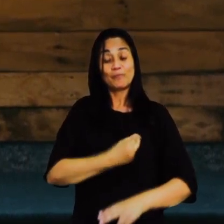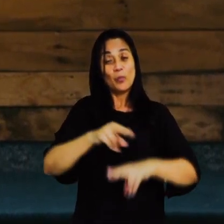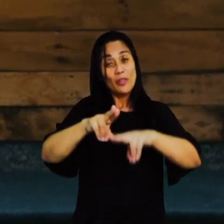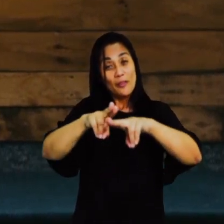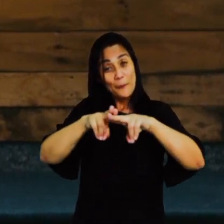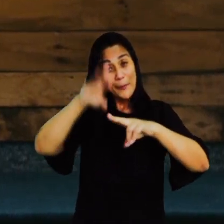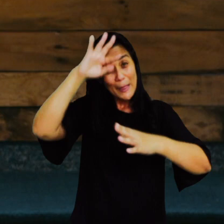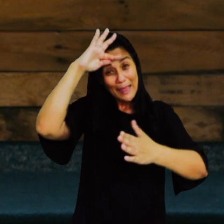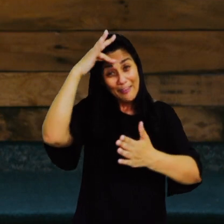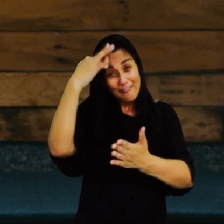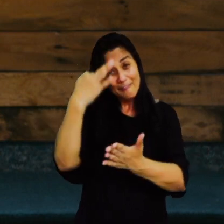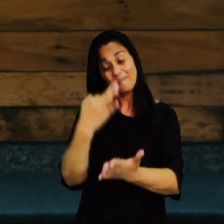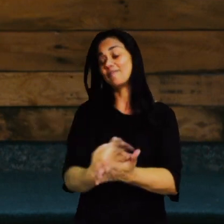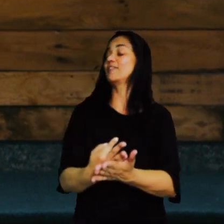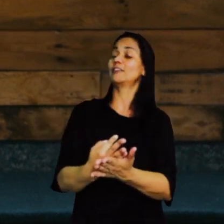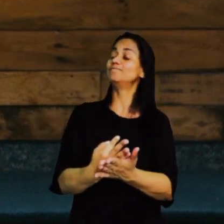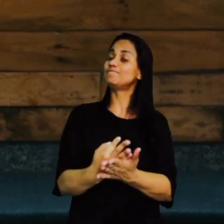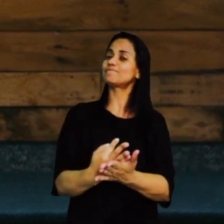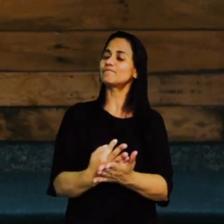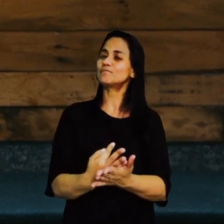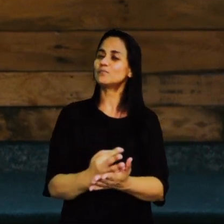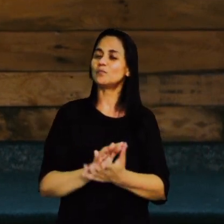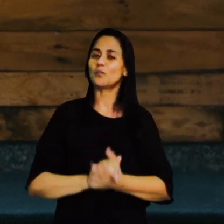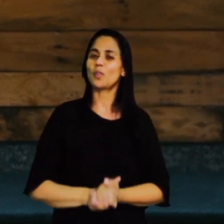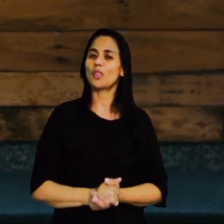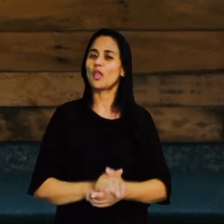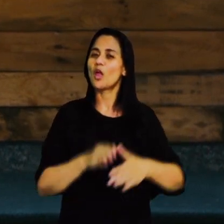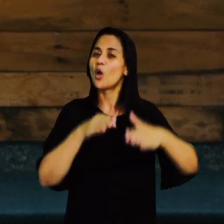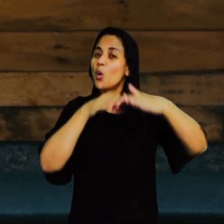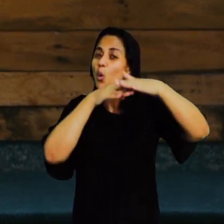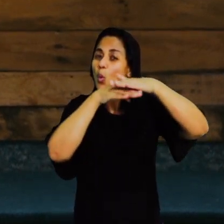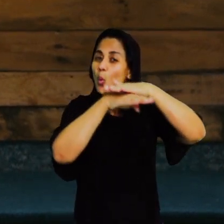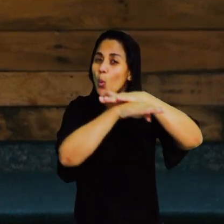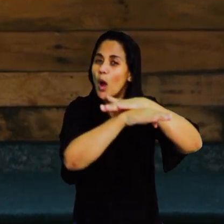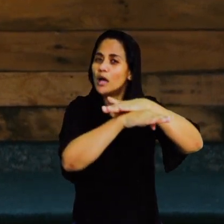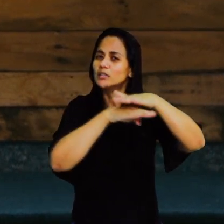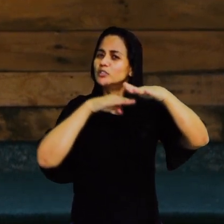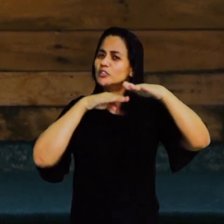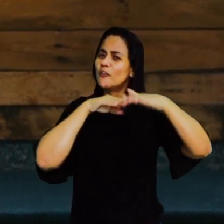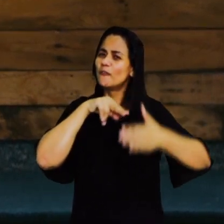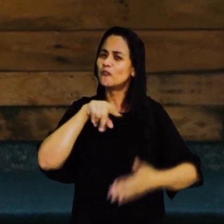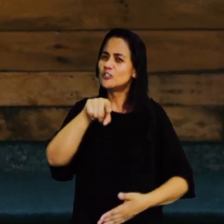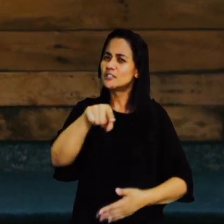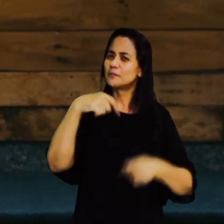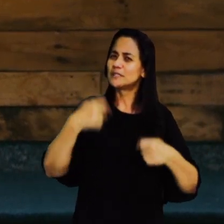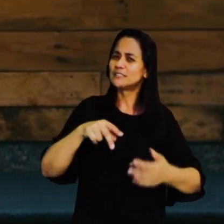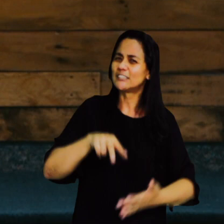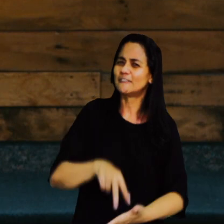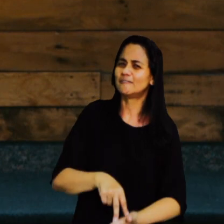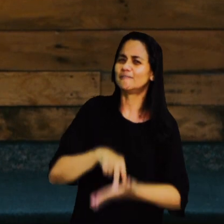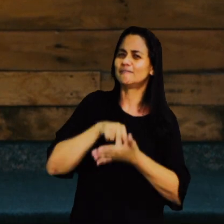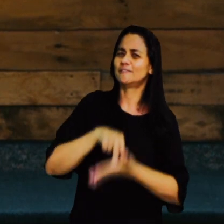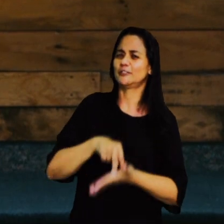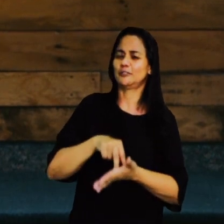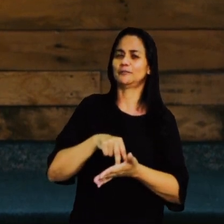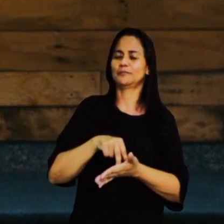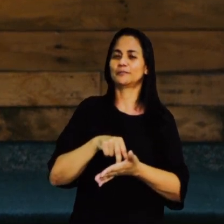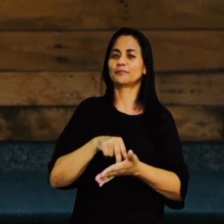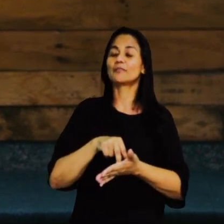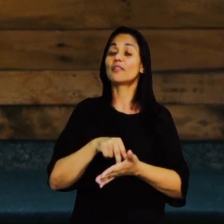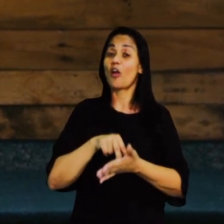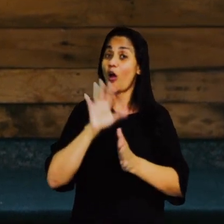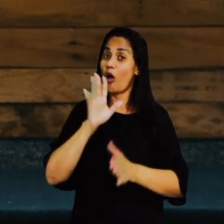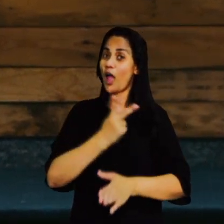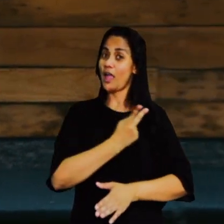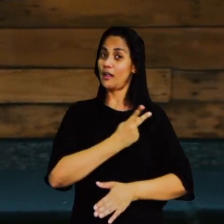assim: guarde firmemente. Eu acho interessante ele falar para nós guardarmos firmemente a